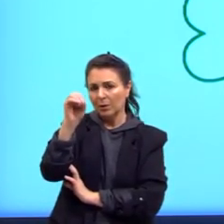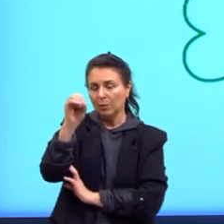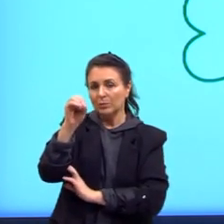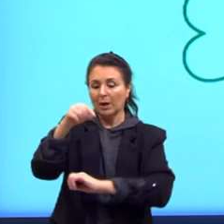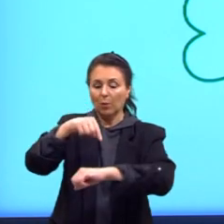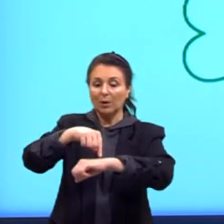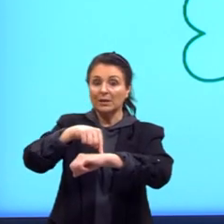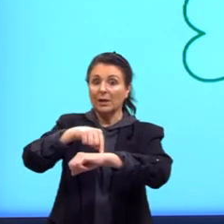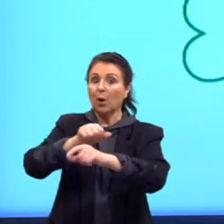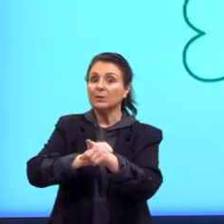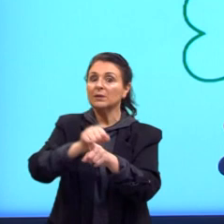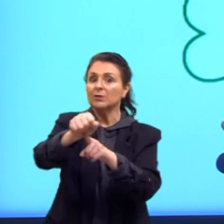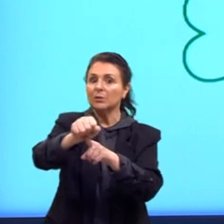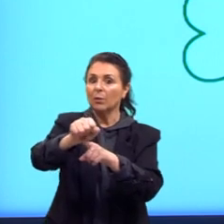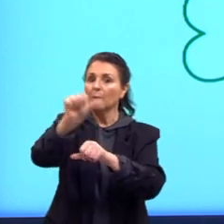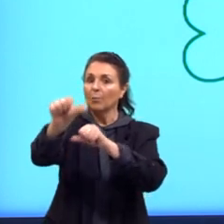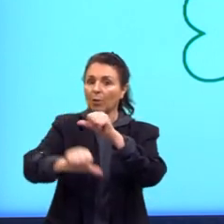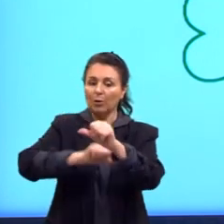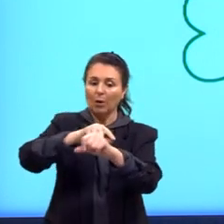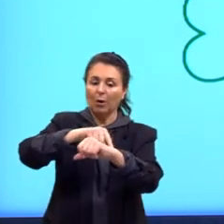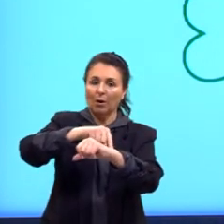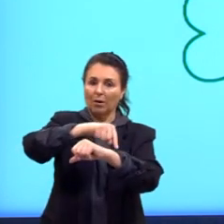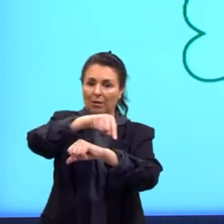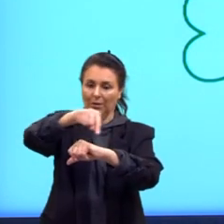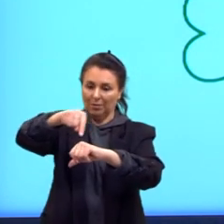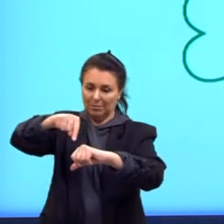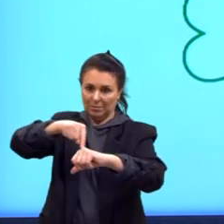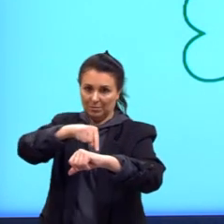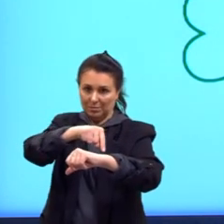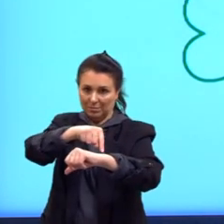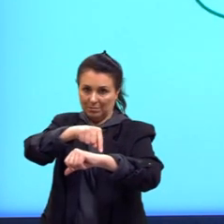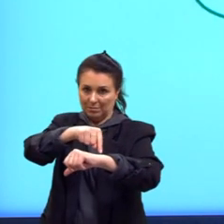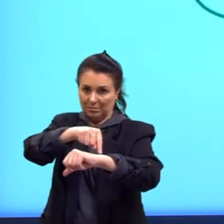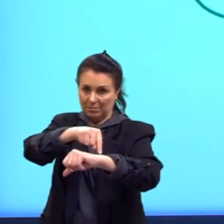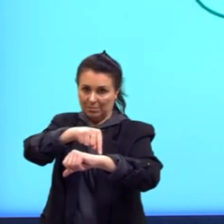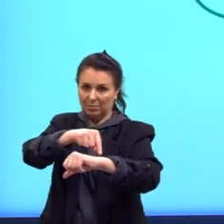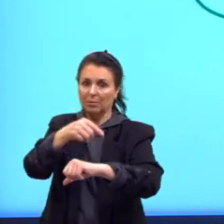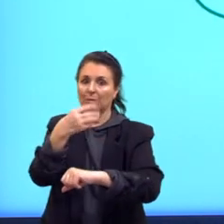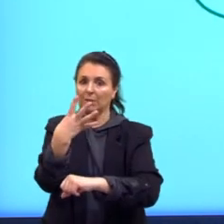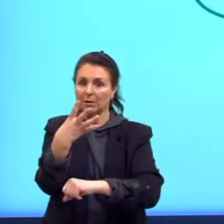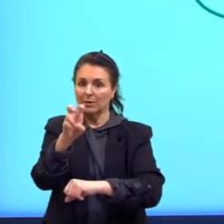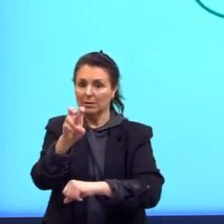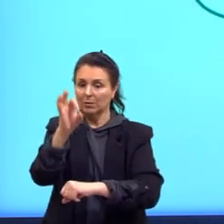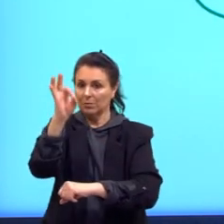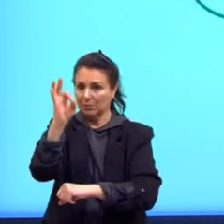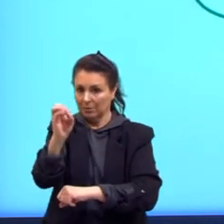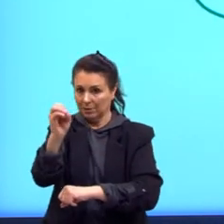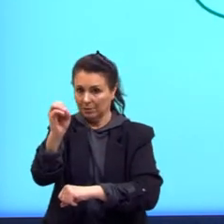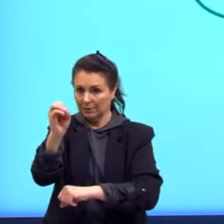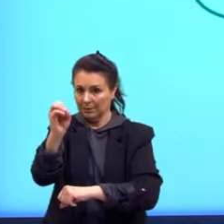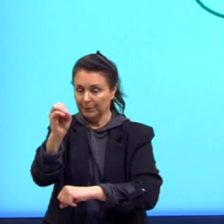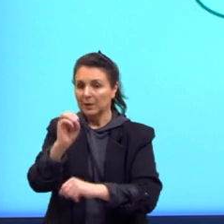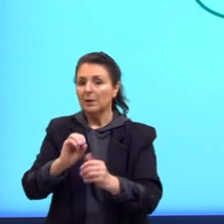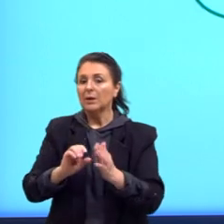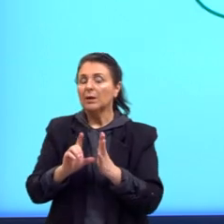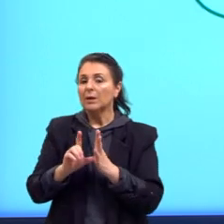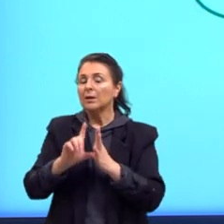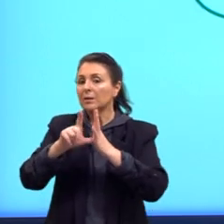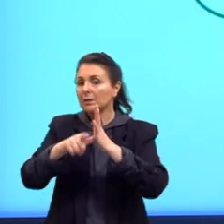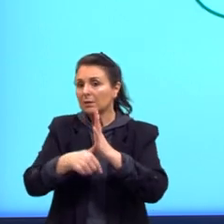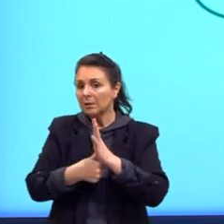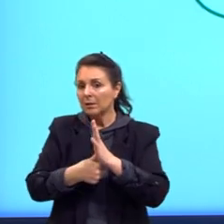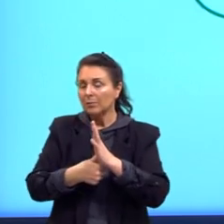então agora ela vai girar em sentido horário 45 graus e por